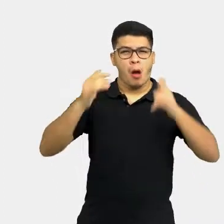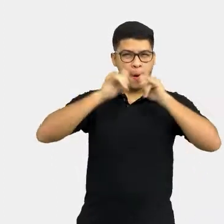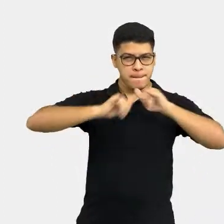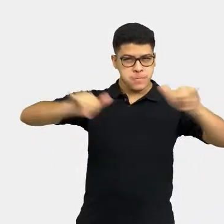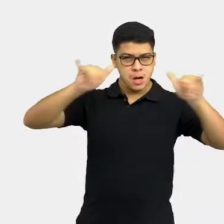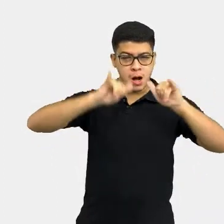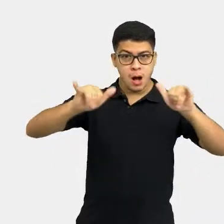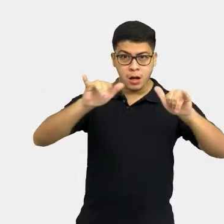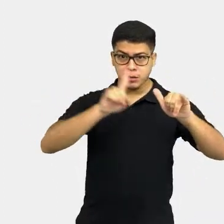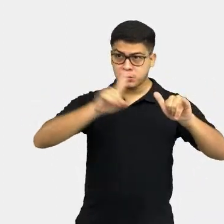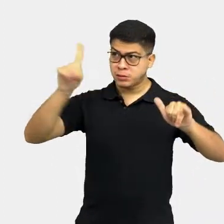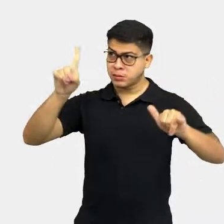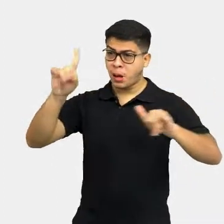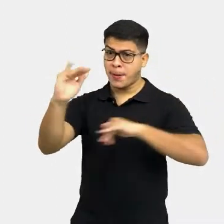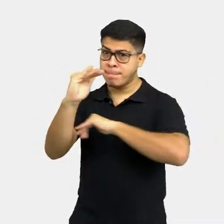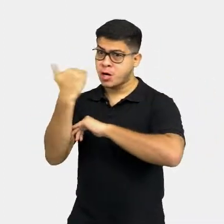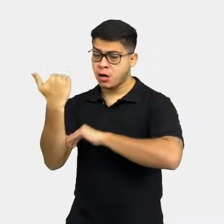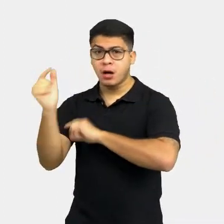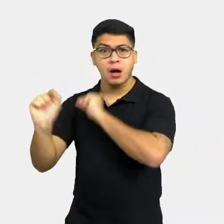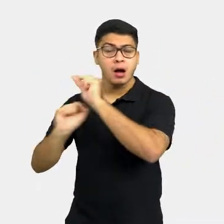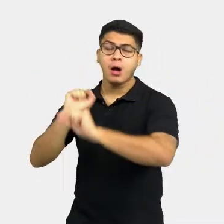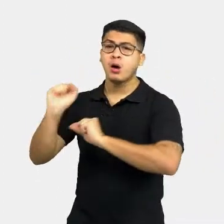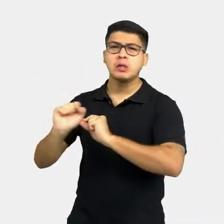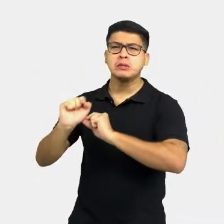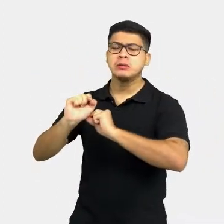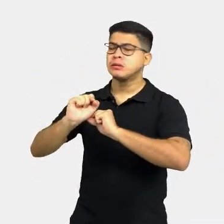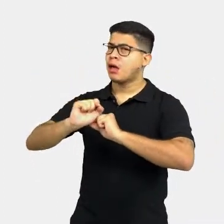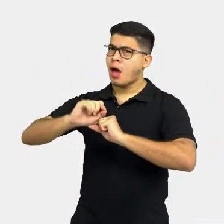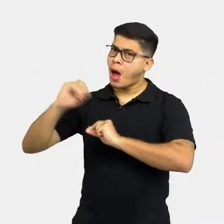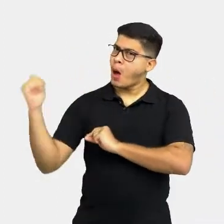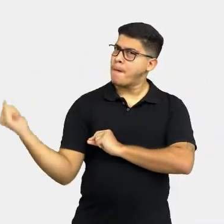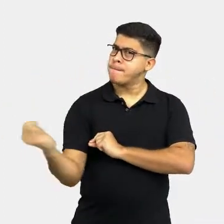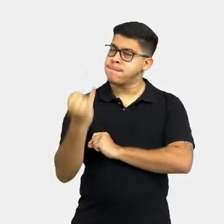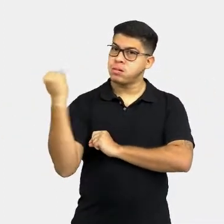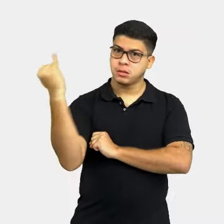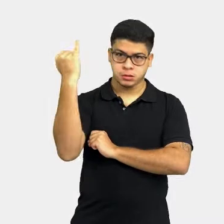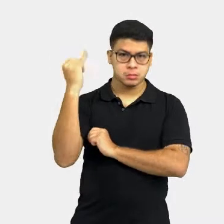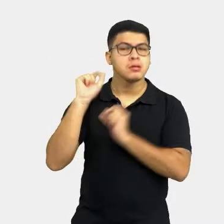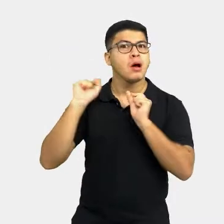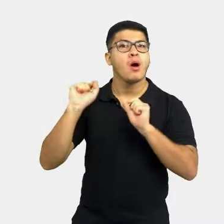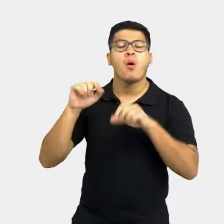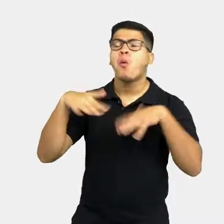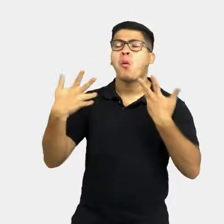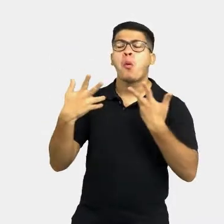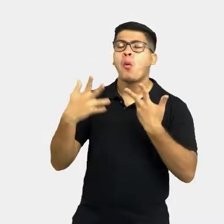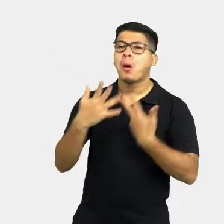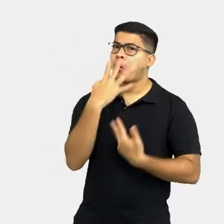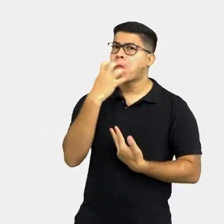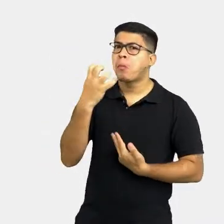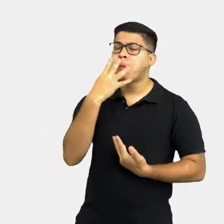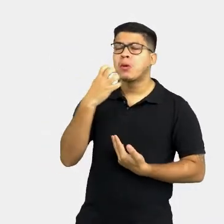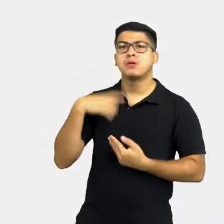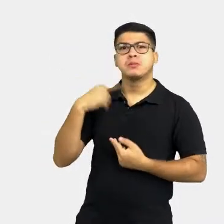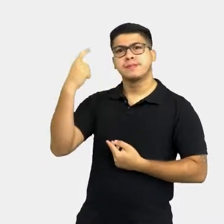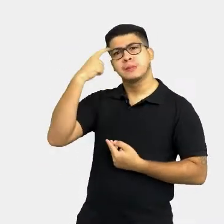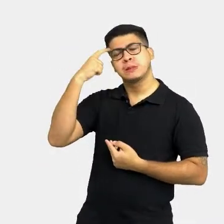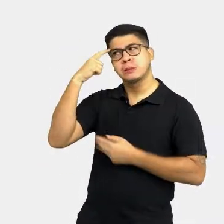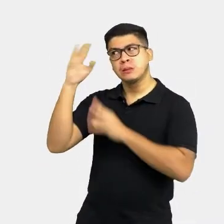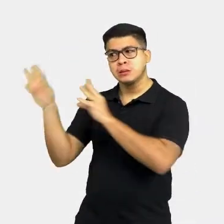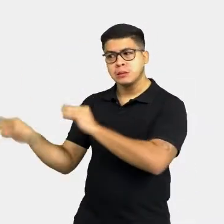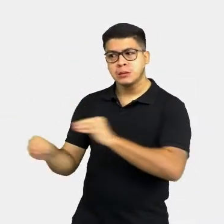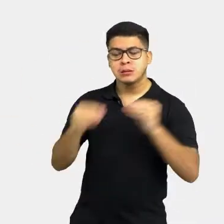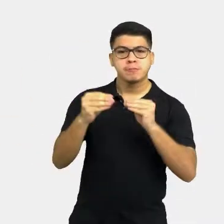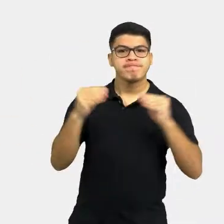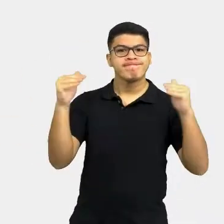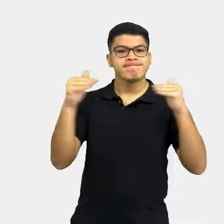da morte de Deus, ela é essencial. Qual a alternativa que reflete esse conceito? E aí vem as várias alternativas aí,